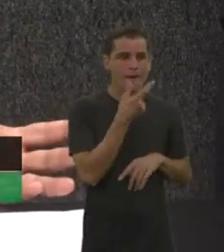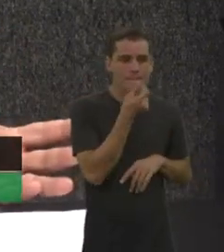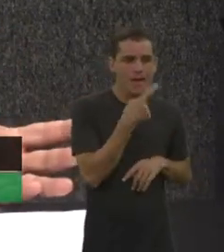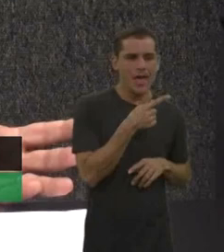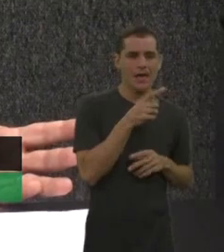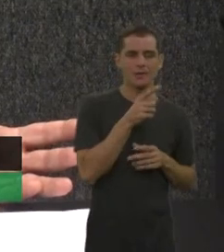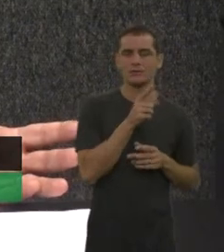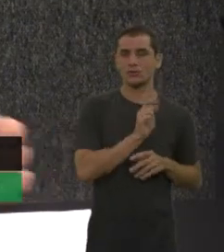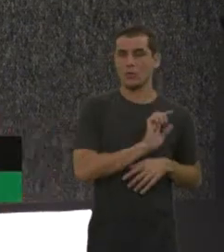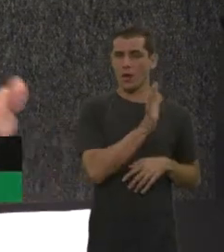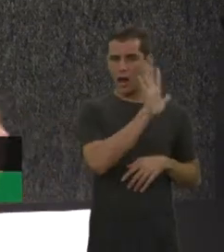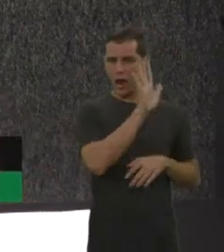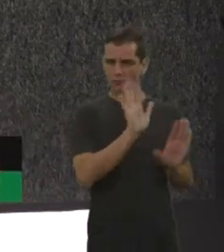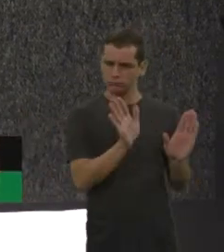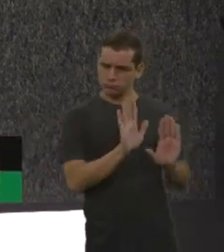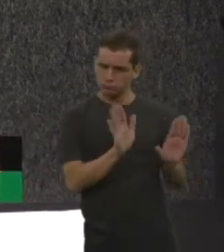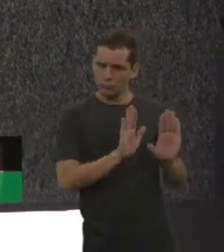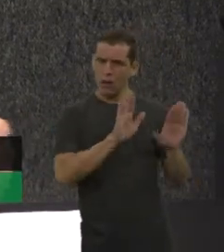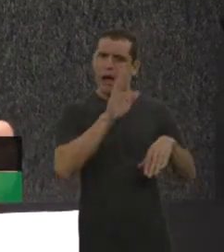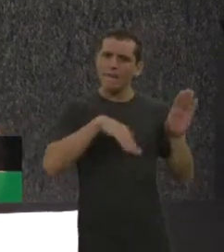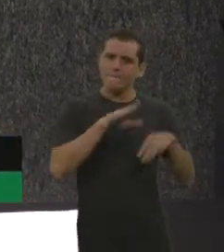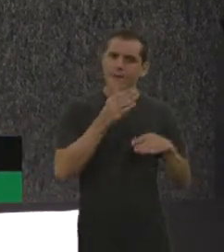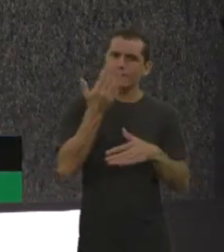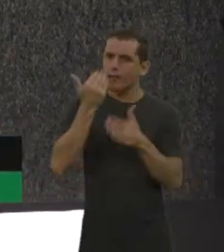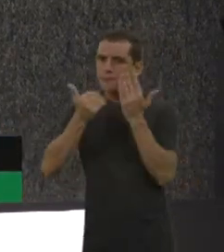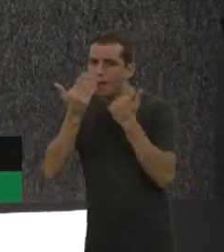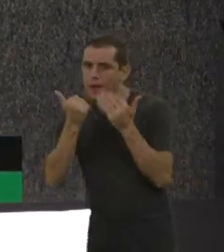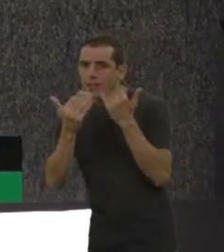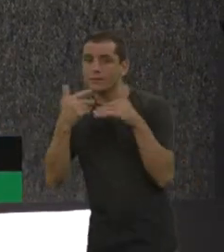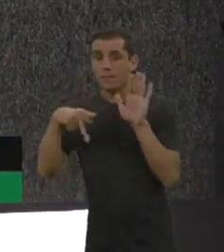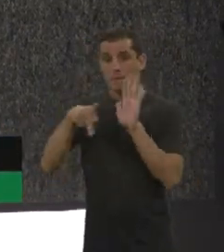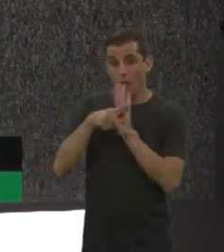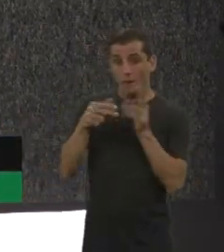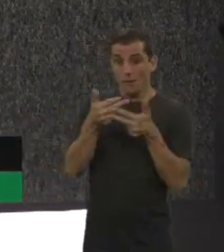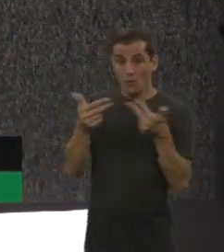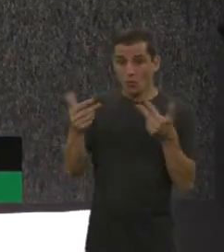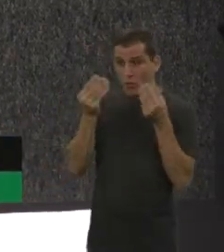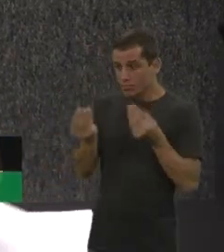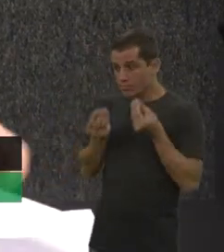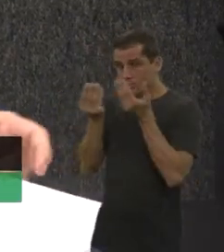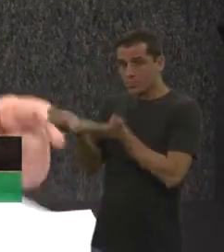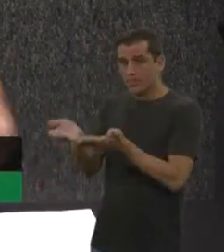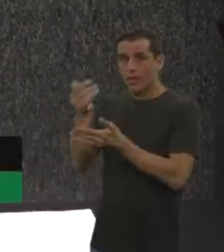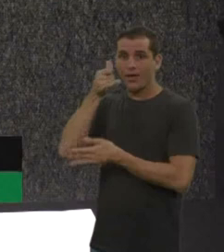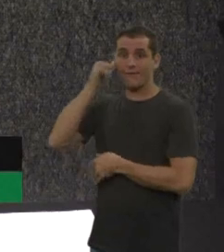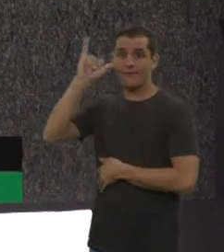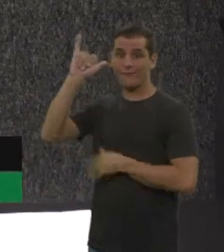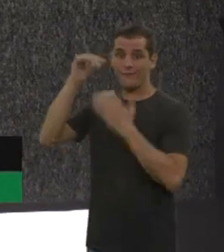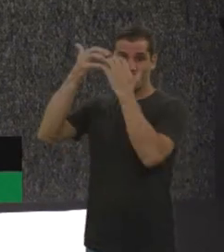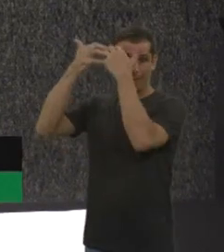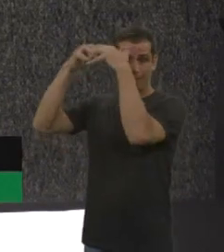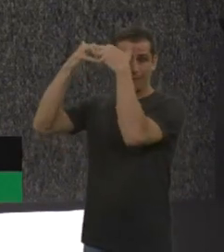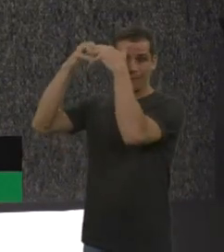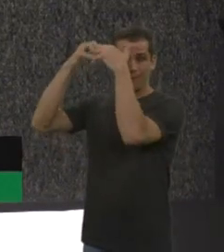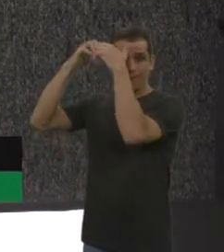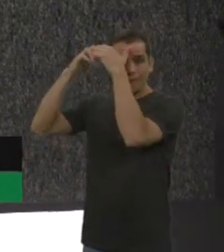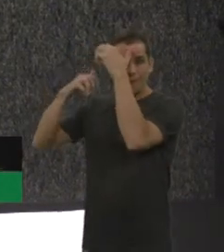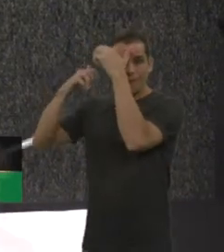diferente, né? Mas é uma alimentação que tem que ser dada para evitar essas lesões. Então,